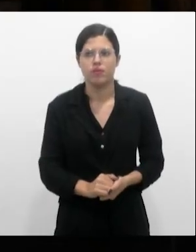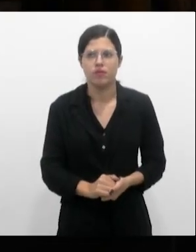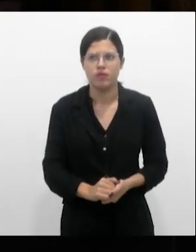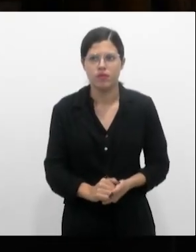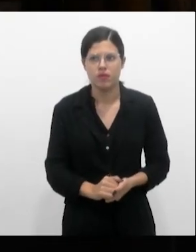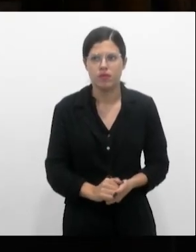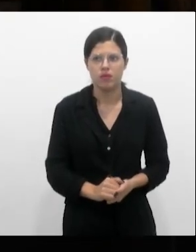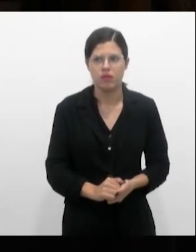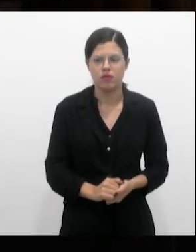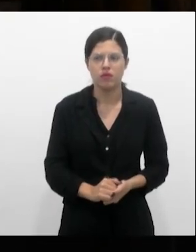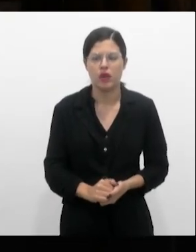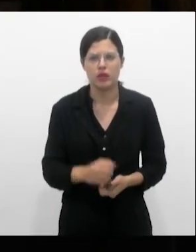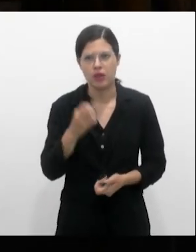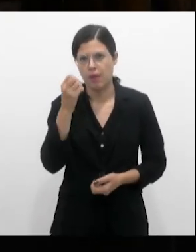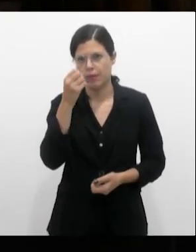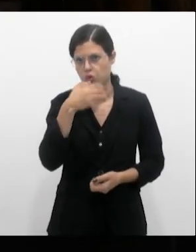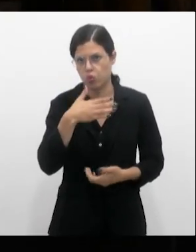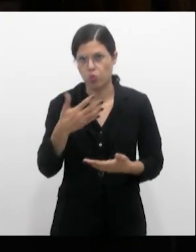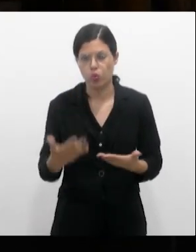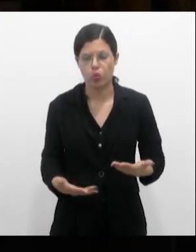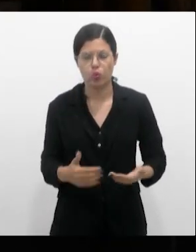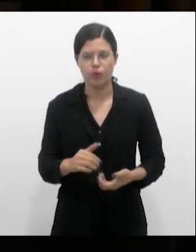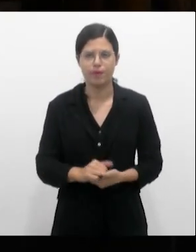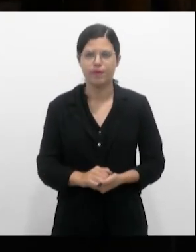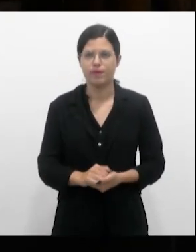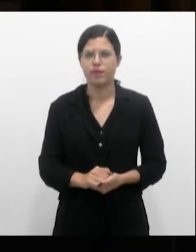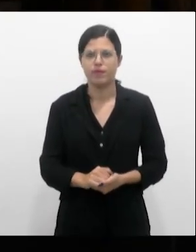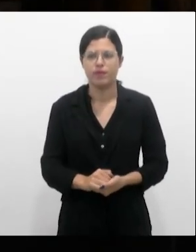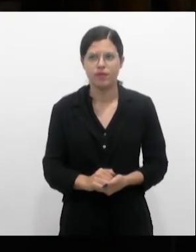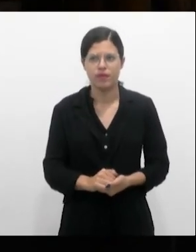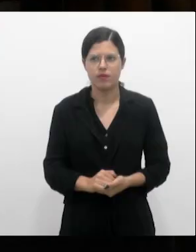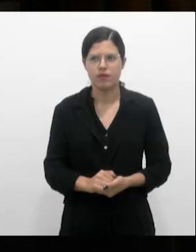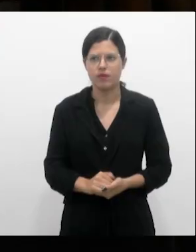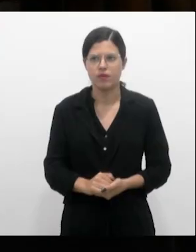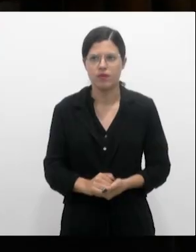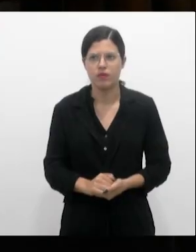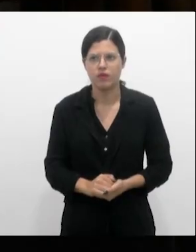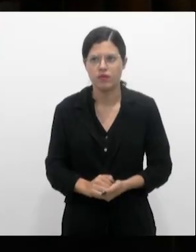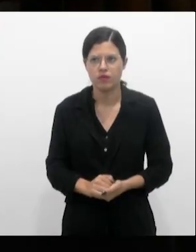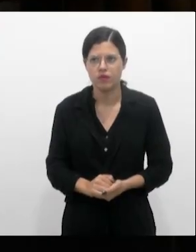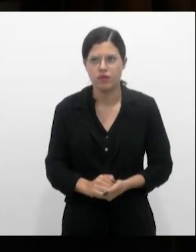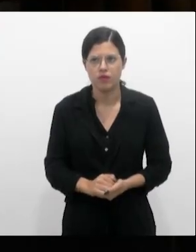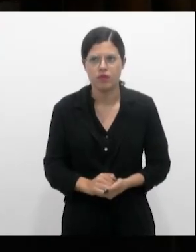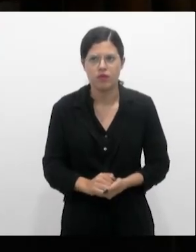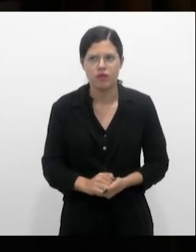grande absurdo e essa grande lesa